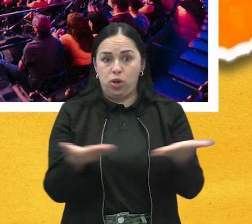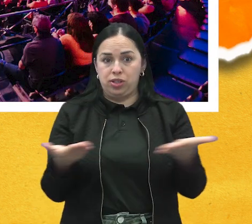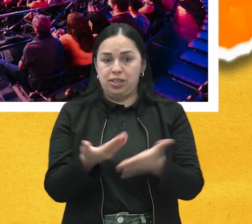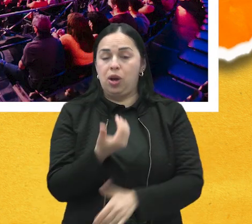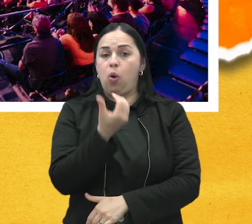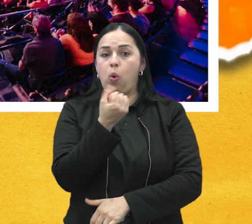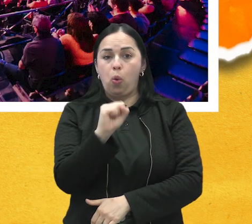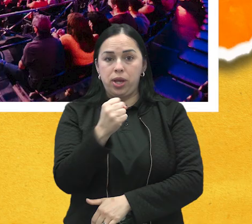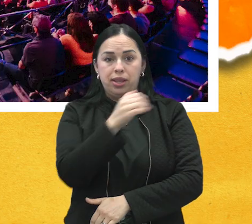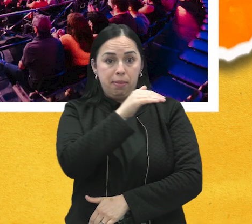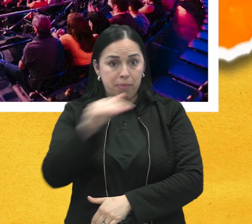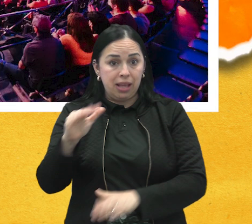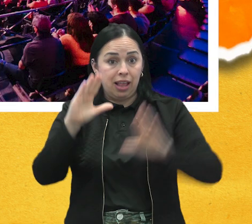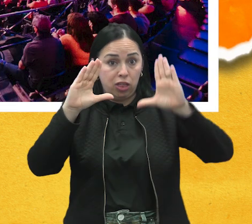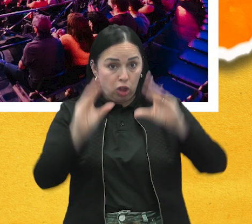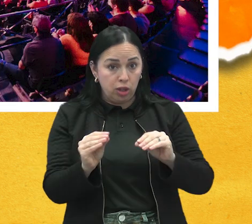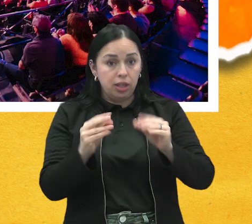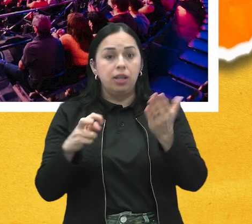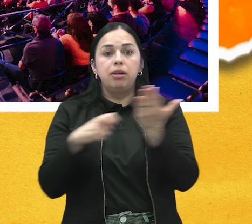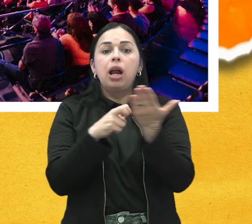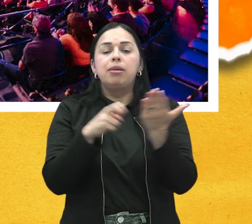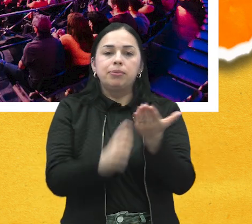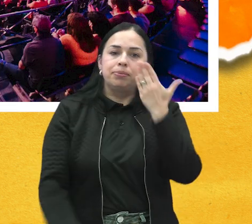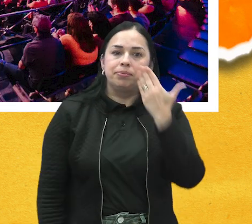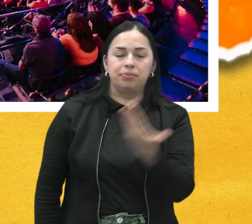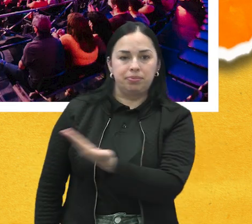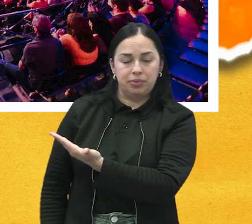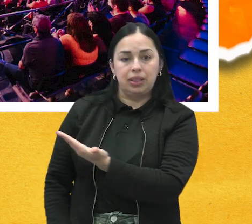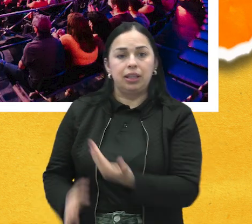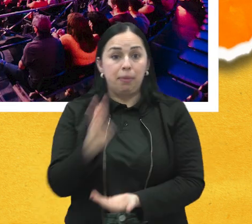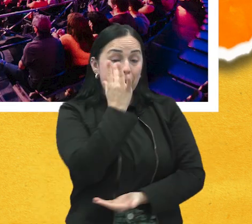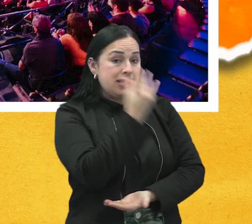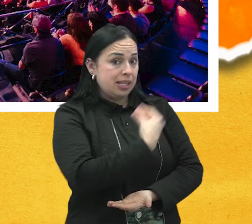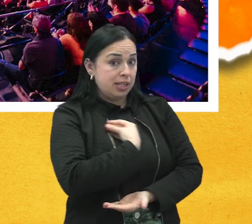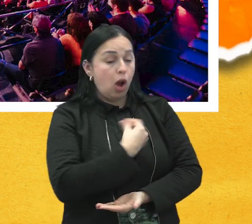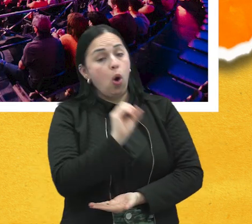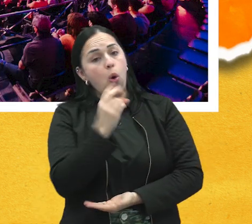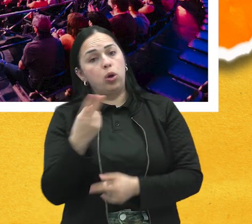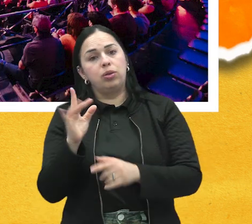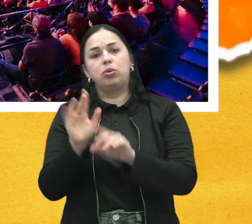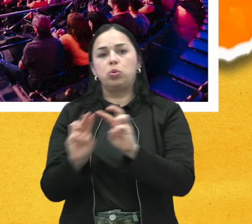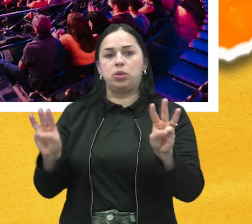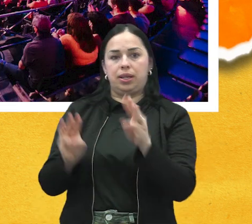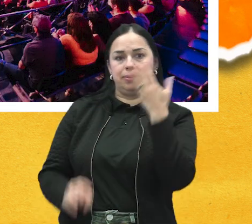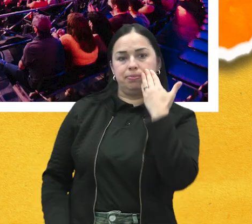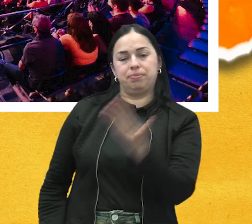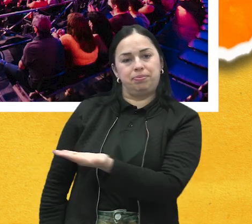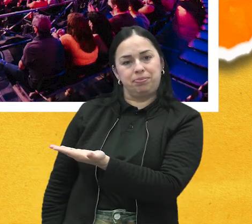hoje, 8h30 da noite, e os ingressos podem ser adquiridos tanto na bilheteria do circo, quanto no site